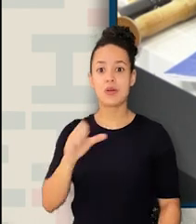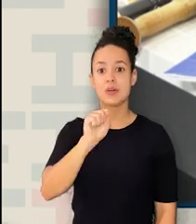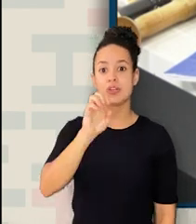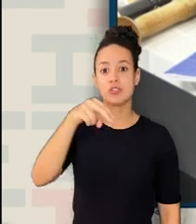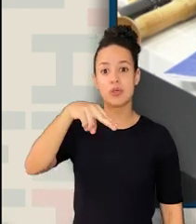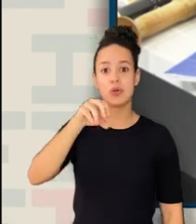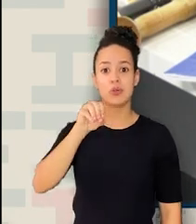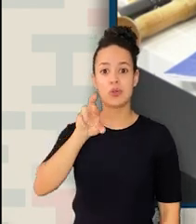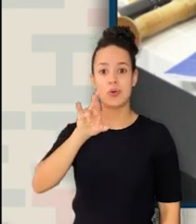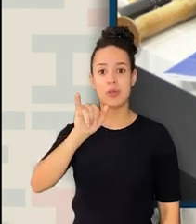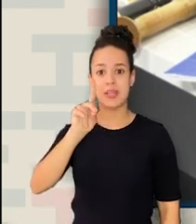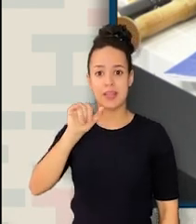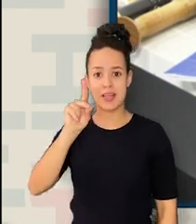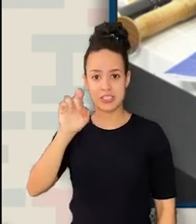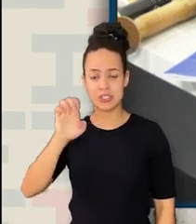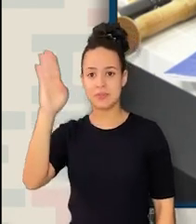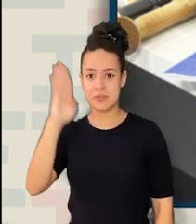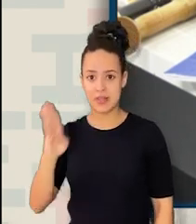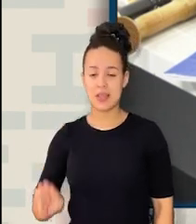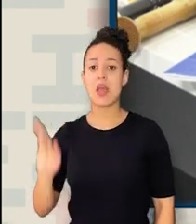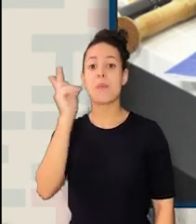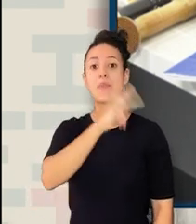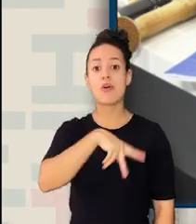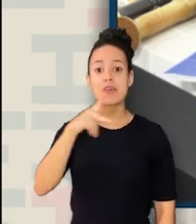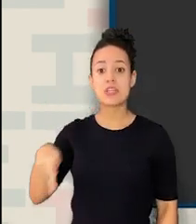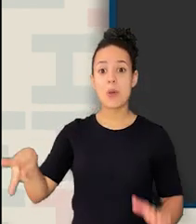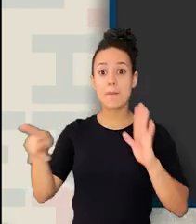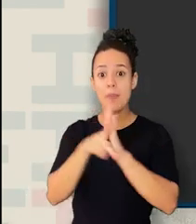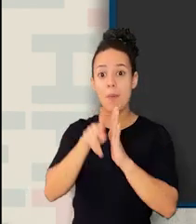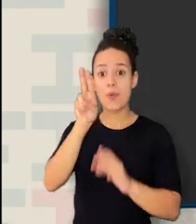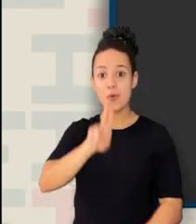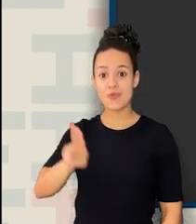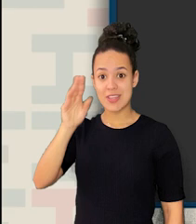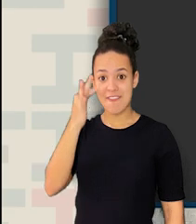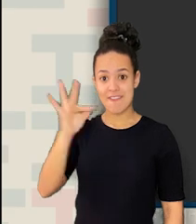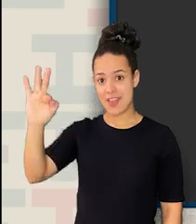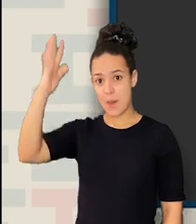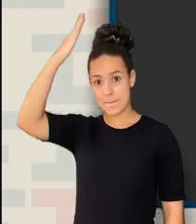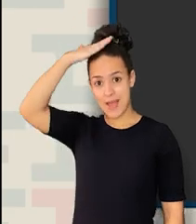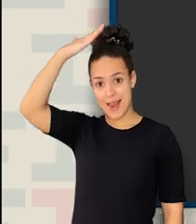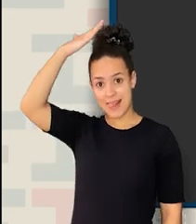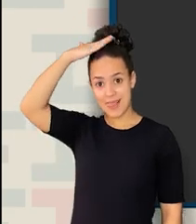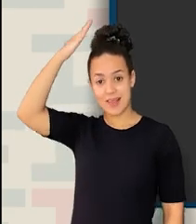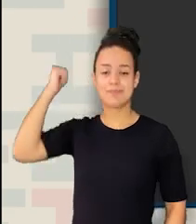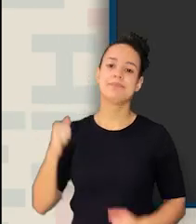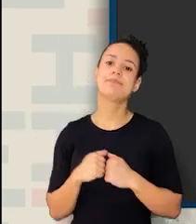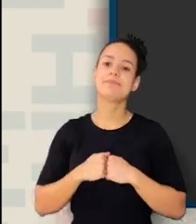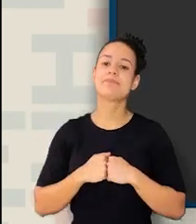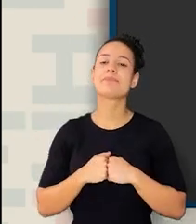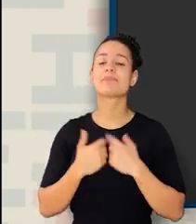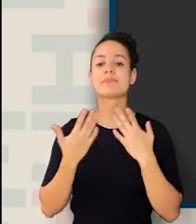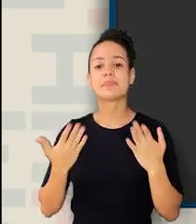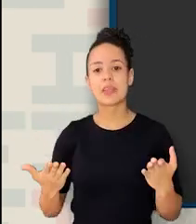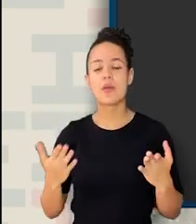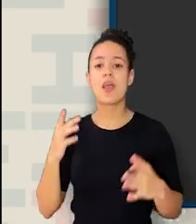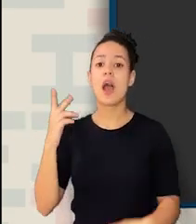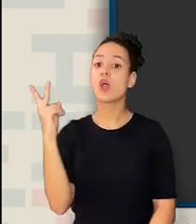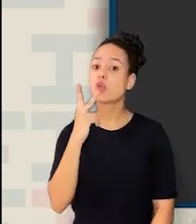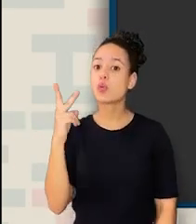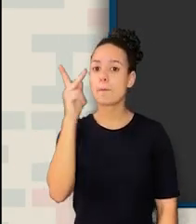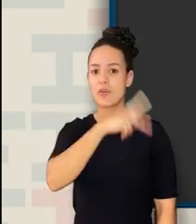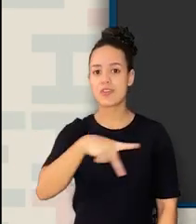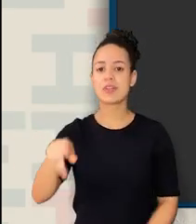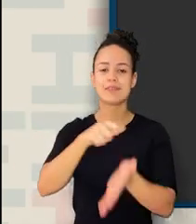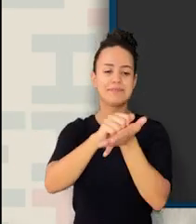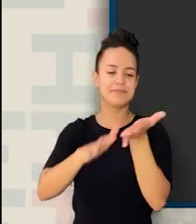das professoras lá da Universidade Federal do Paraná, né? E elas trazem esse